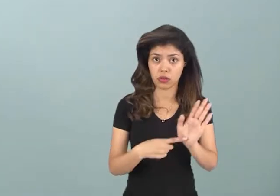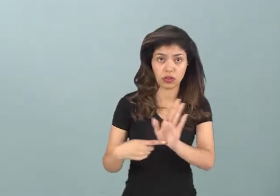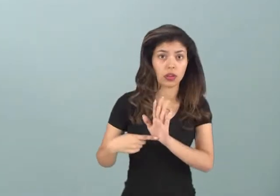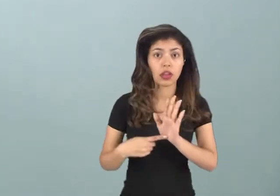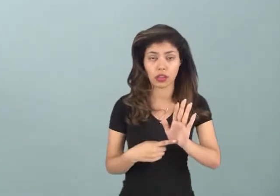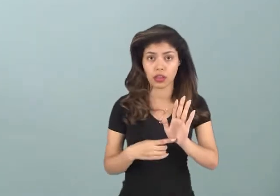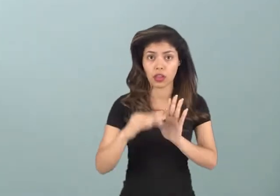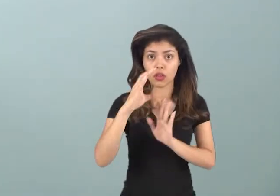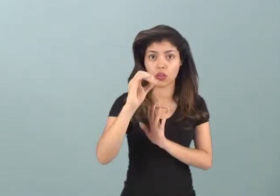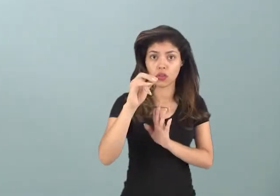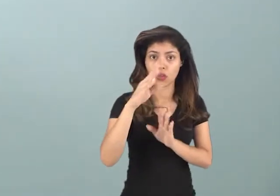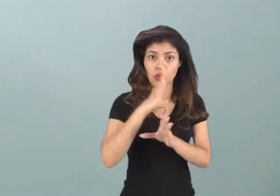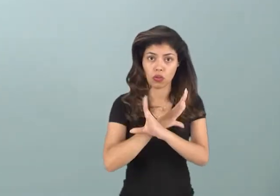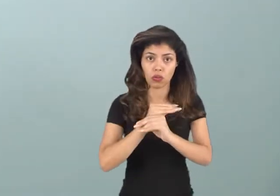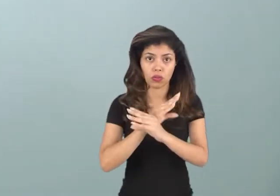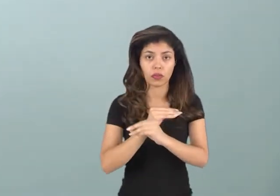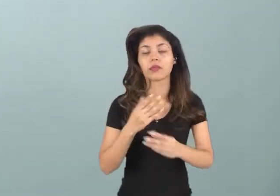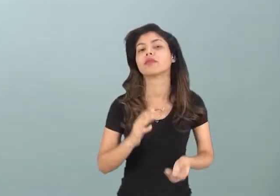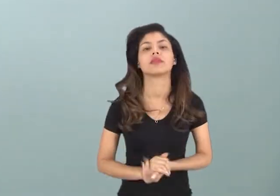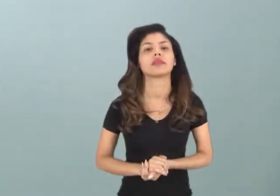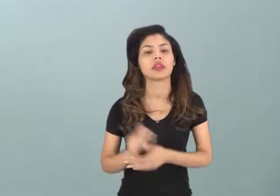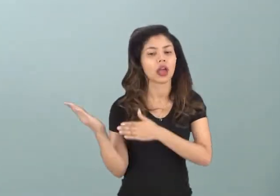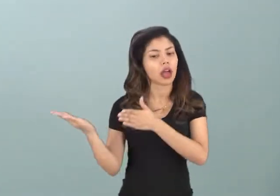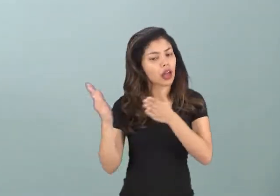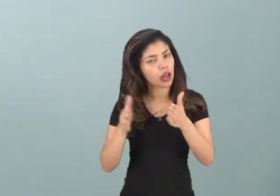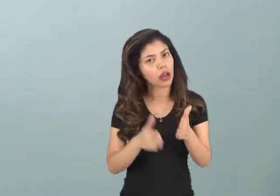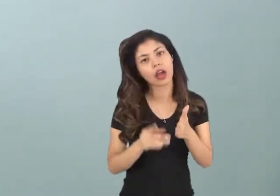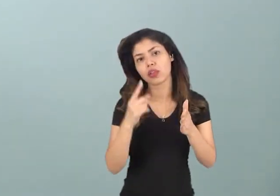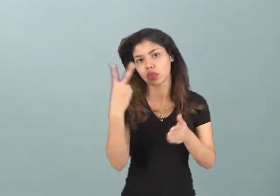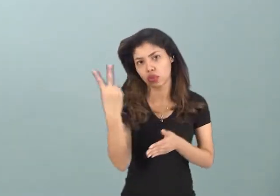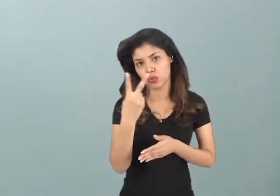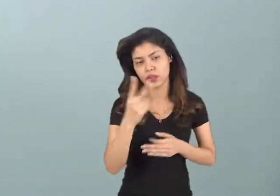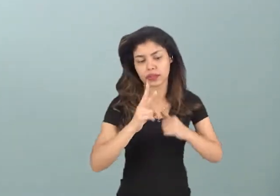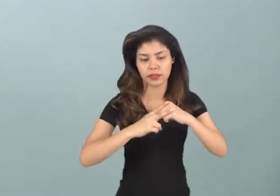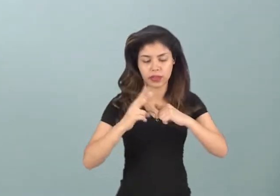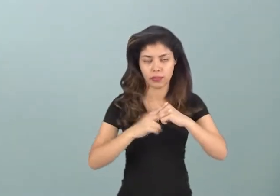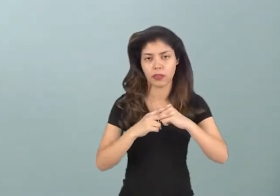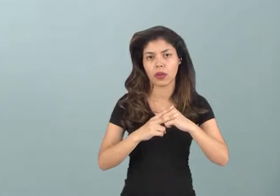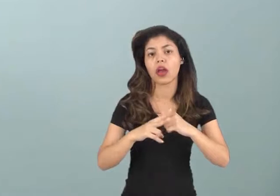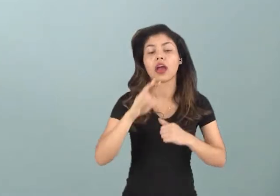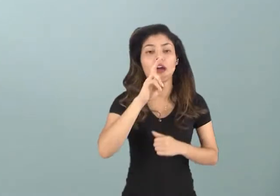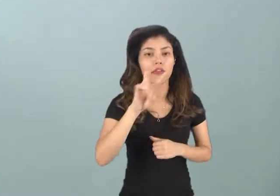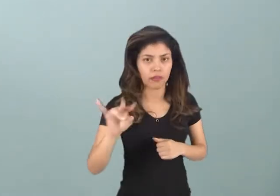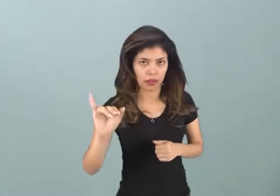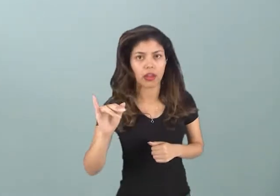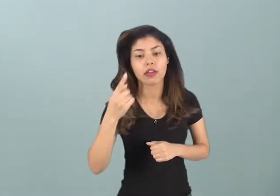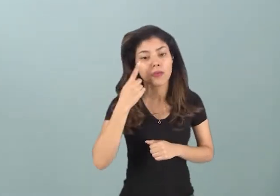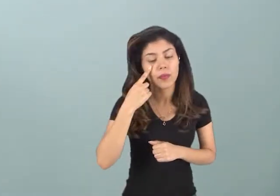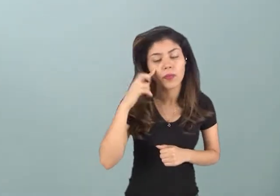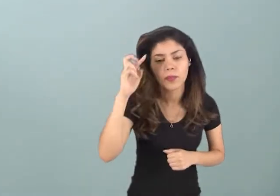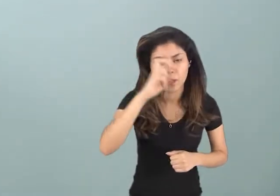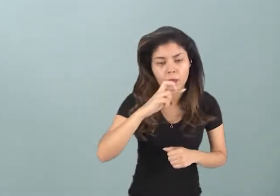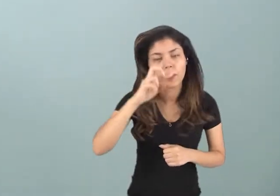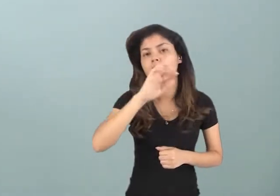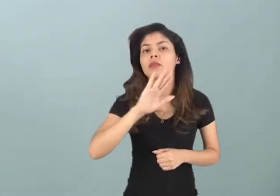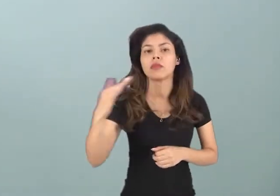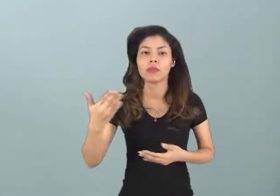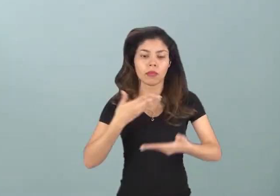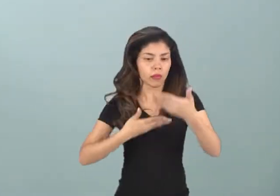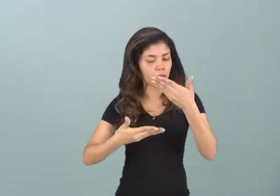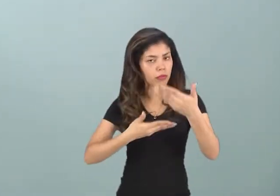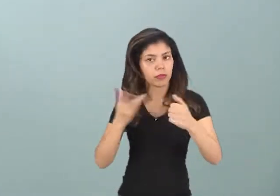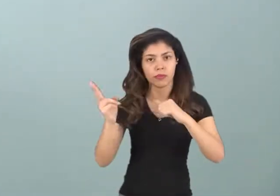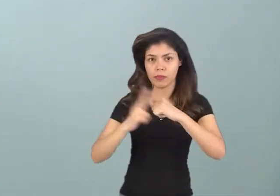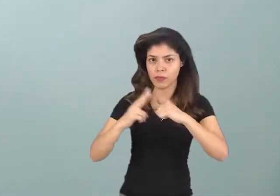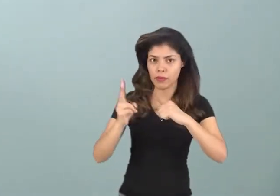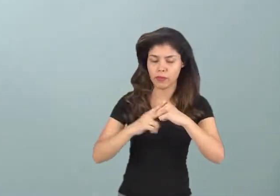subordinado. Agora, a partir da existência de dois verbos, é que a gente vai analisar. Quando esses verbos se relacionarem